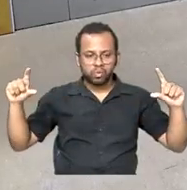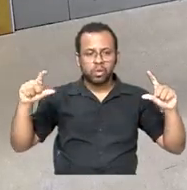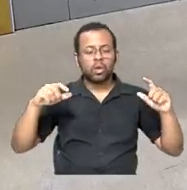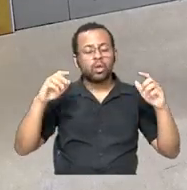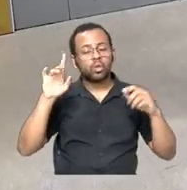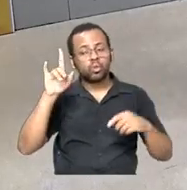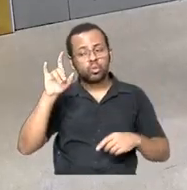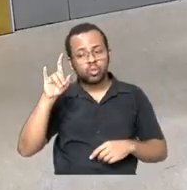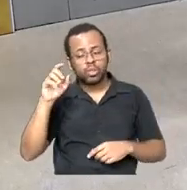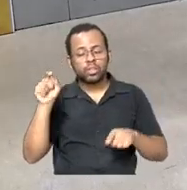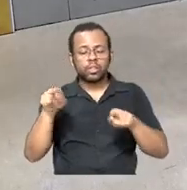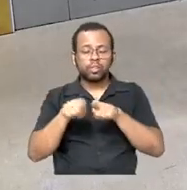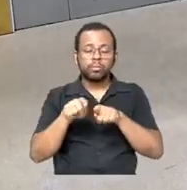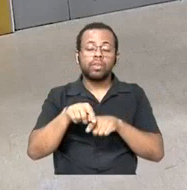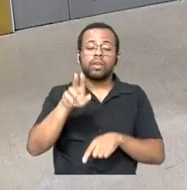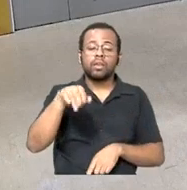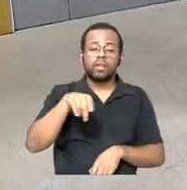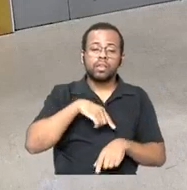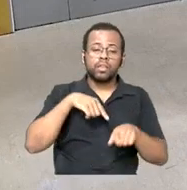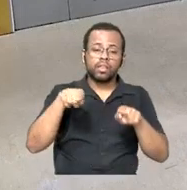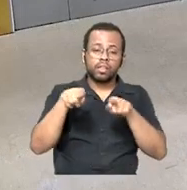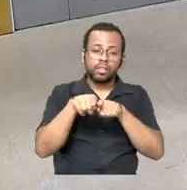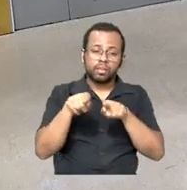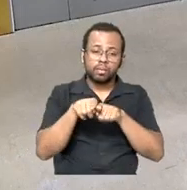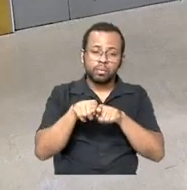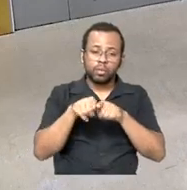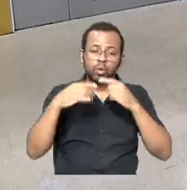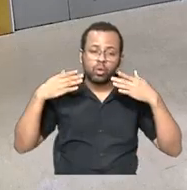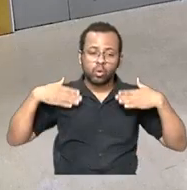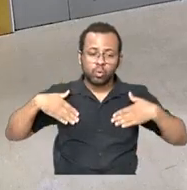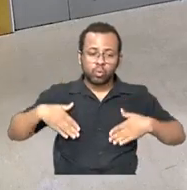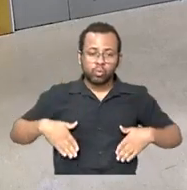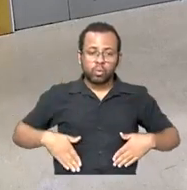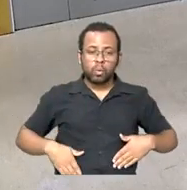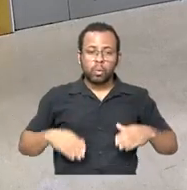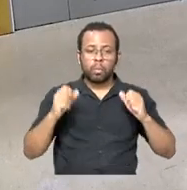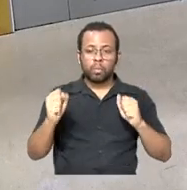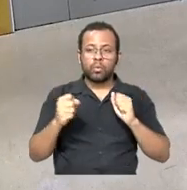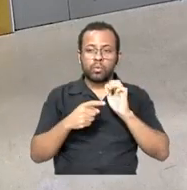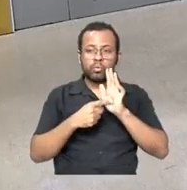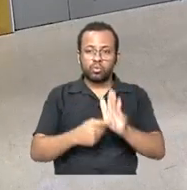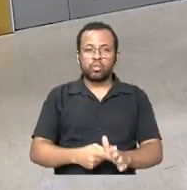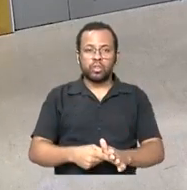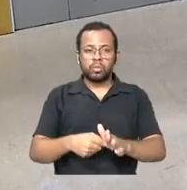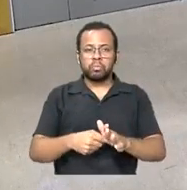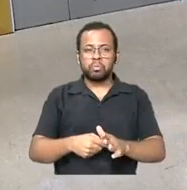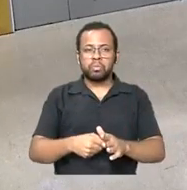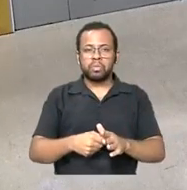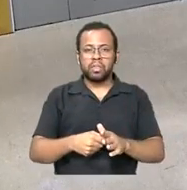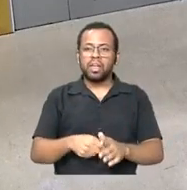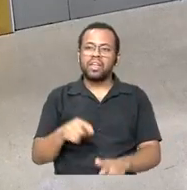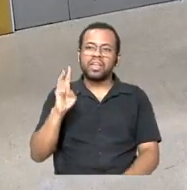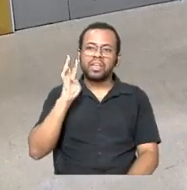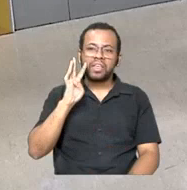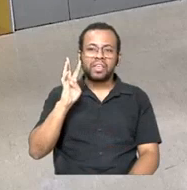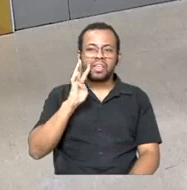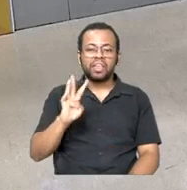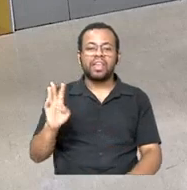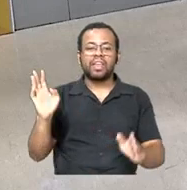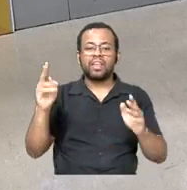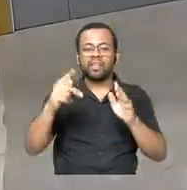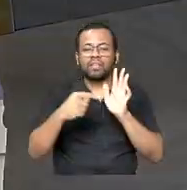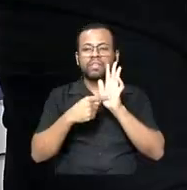isso meu amigo e pode mostrar a elegância agora para para turma de casa ó